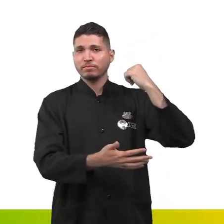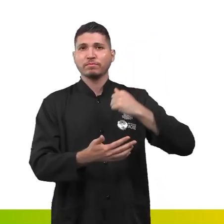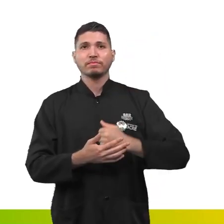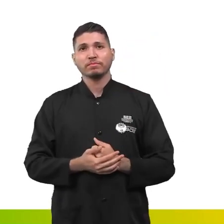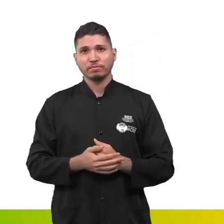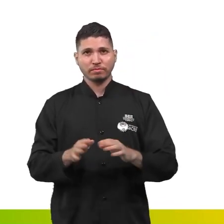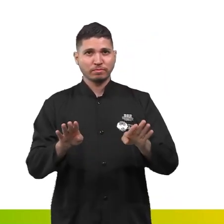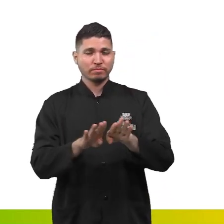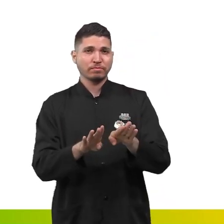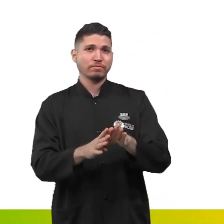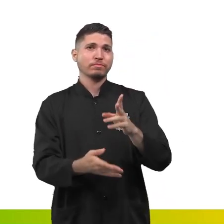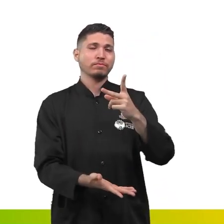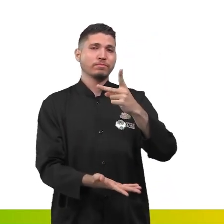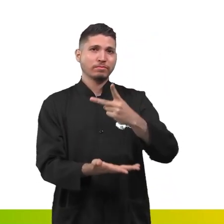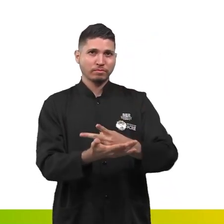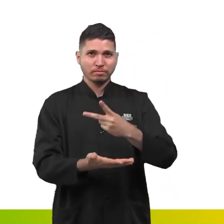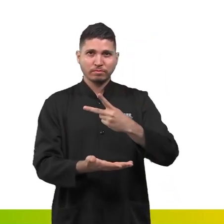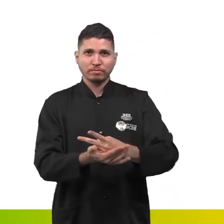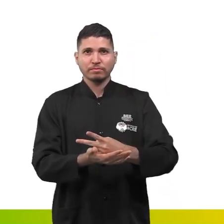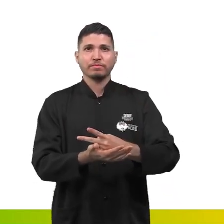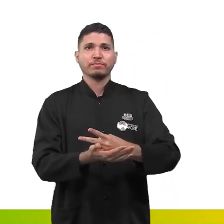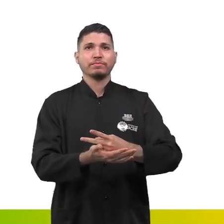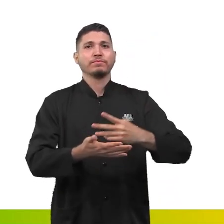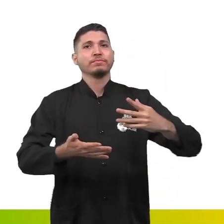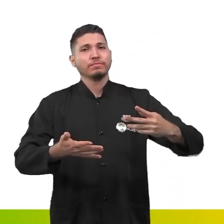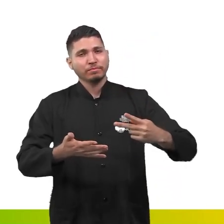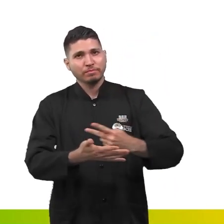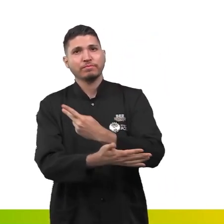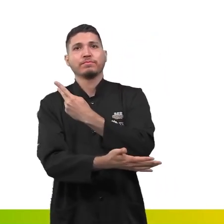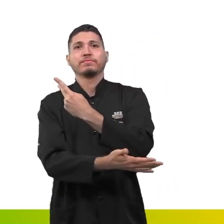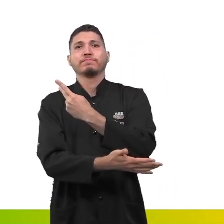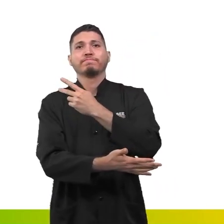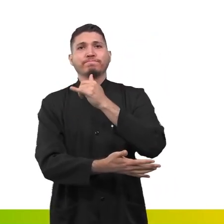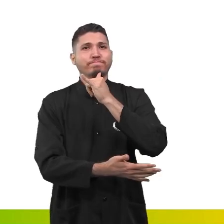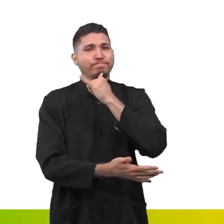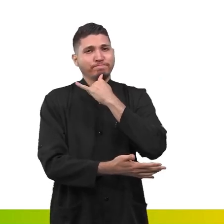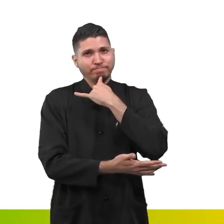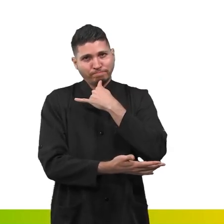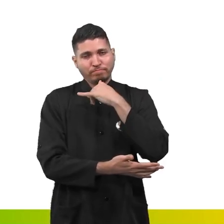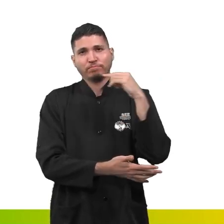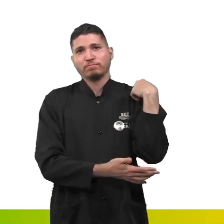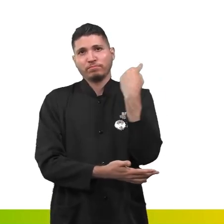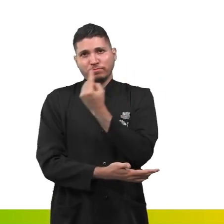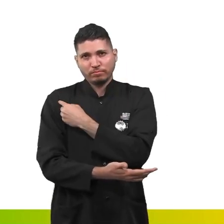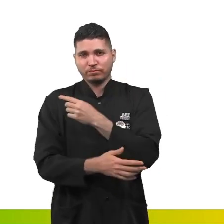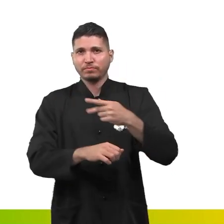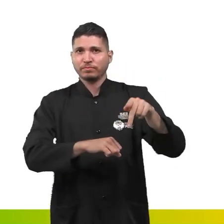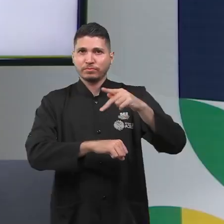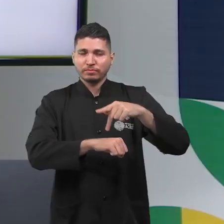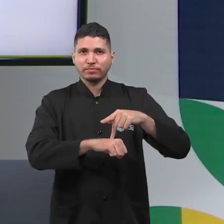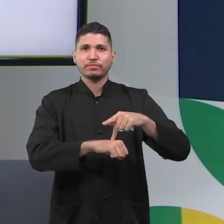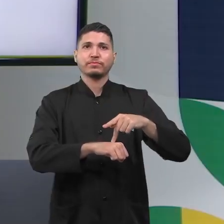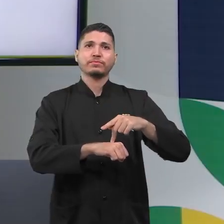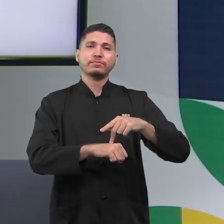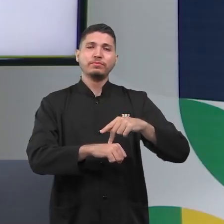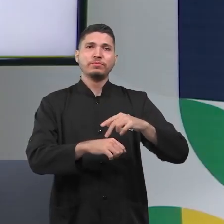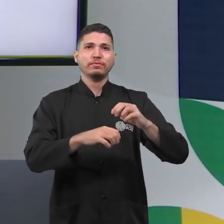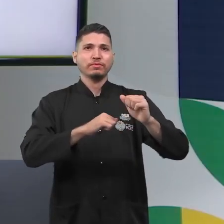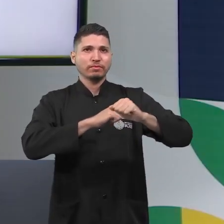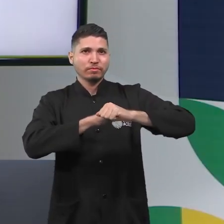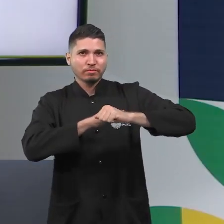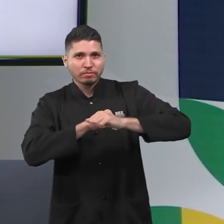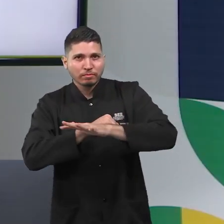das queimadas, ocorrem, infelizmente, no nosso país. É um assunto importantíssimo, está sempre nas mídias, está sempre